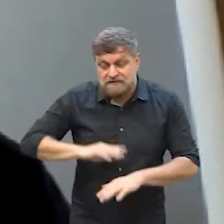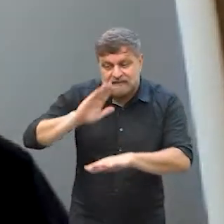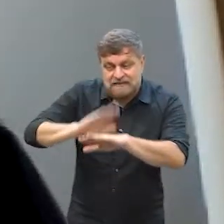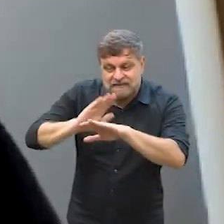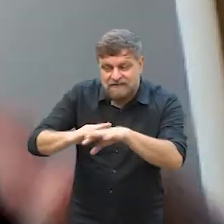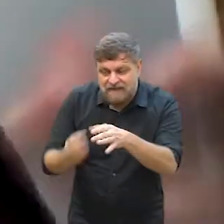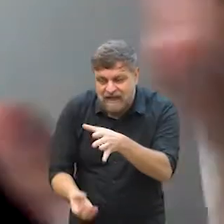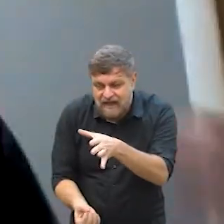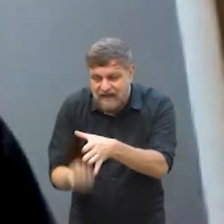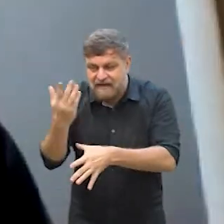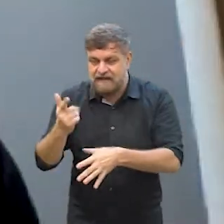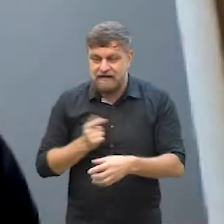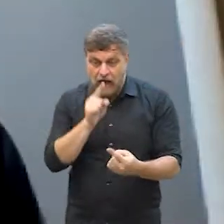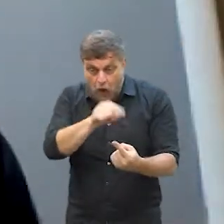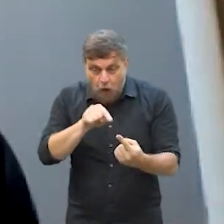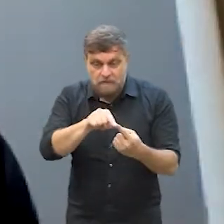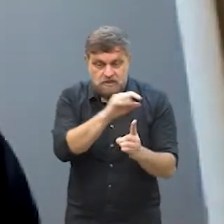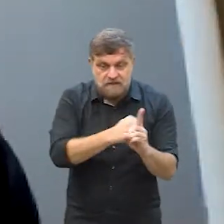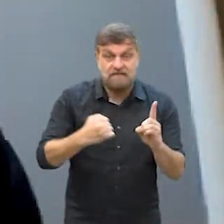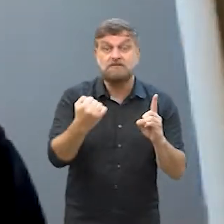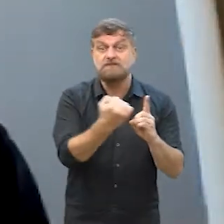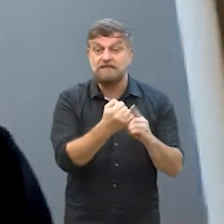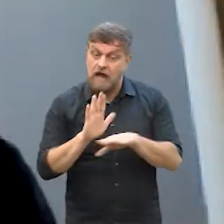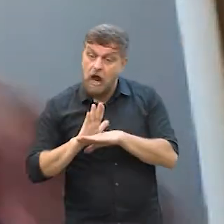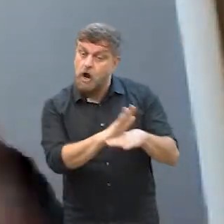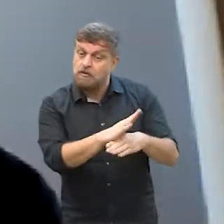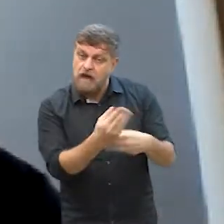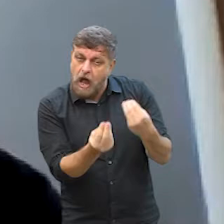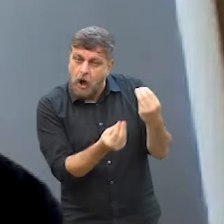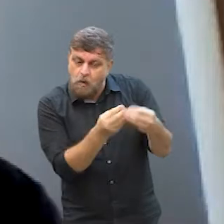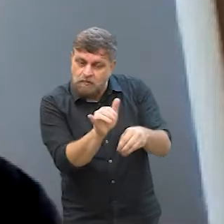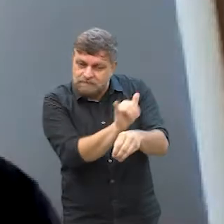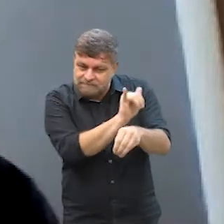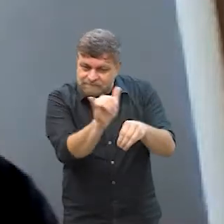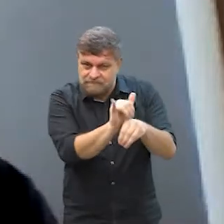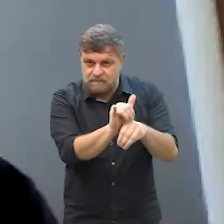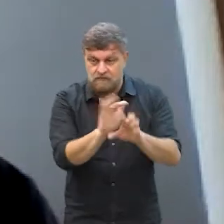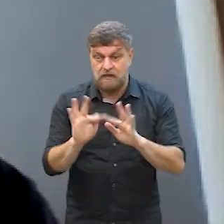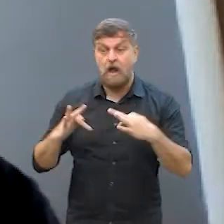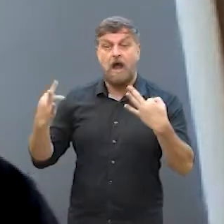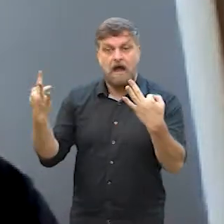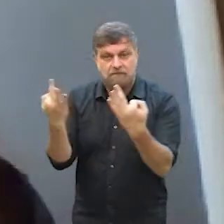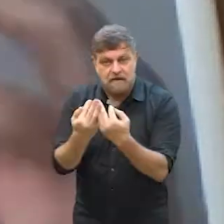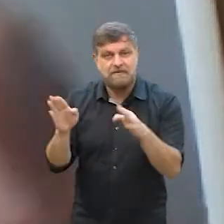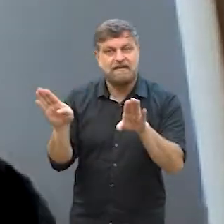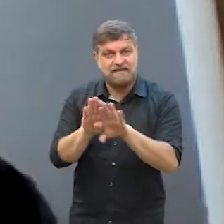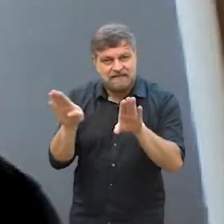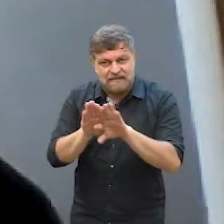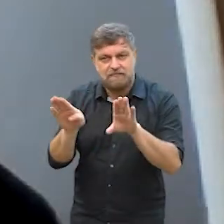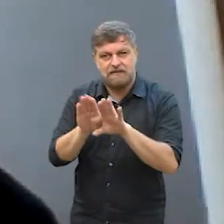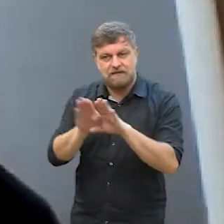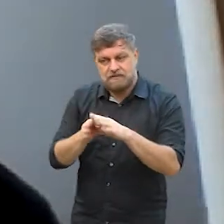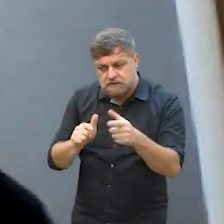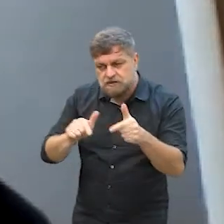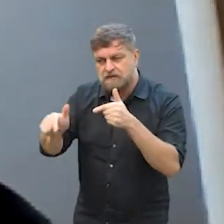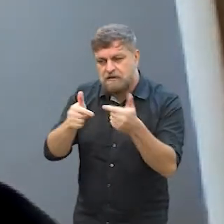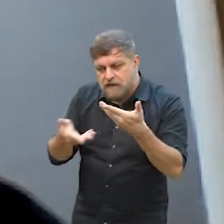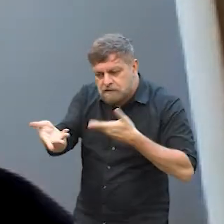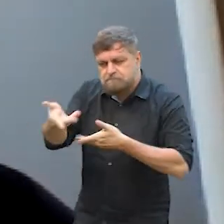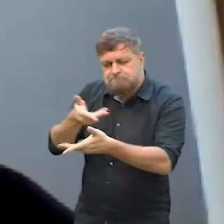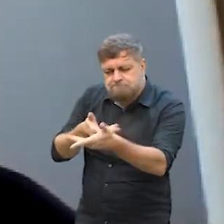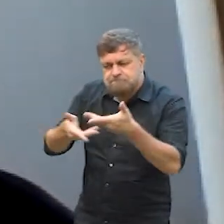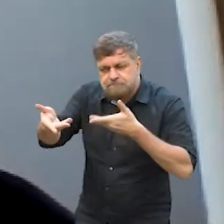criar tem que servir para alguma coisa na sociedade. E a gente começa a trabalhar isso com a família, que é o círculo mais próximo a eles,